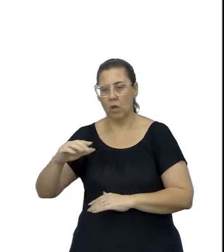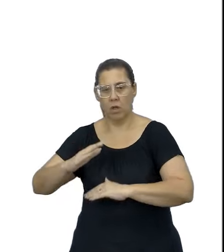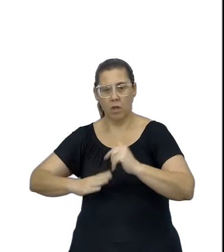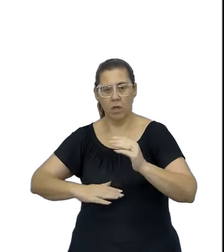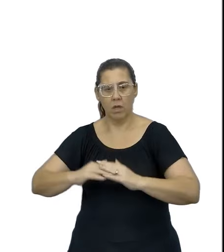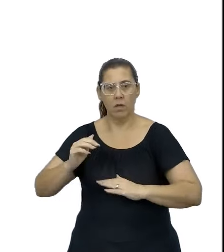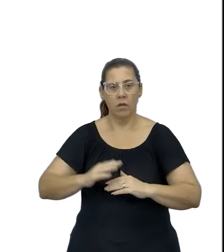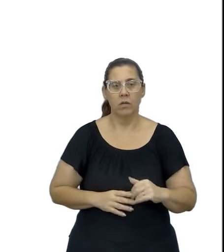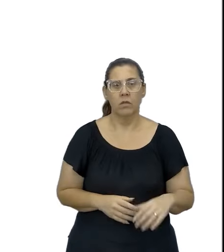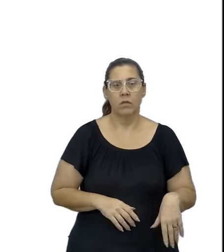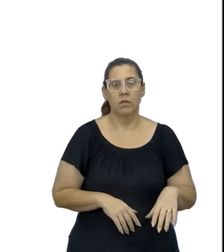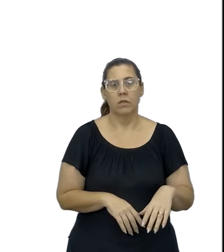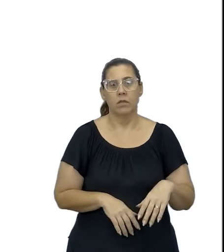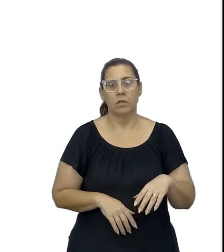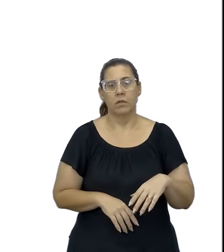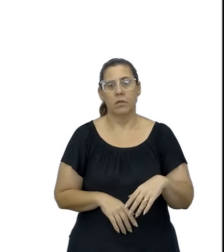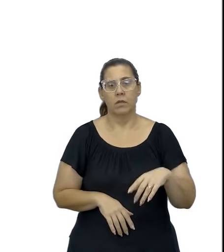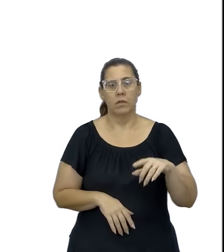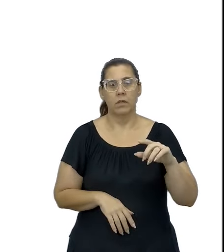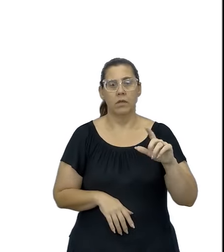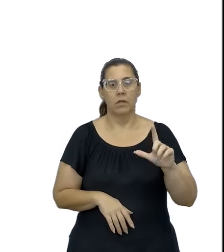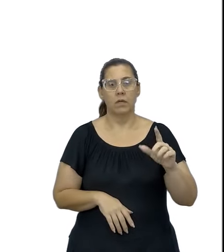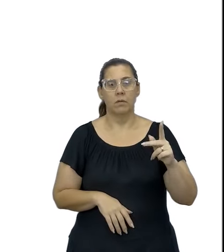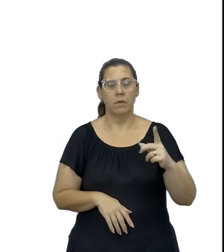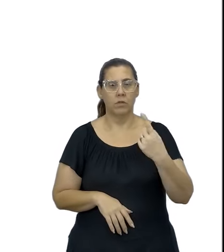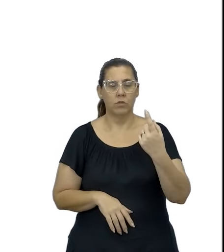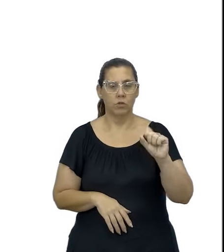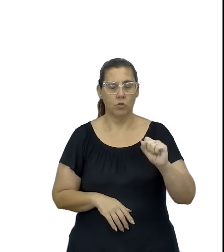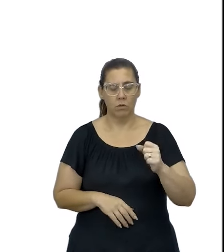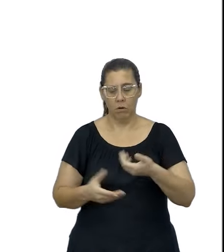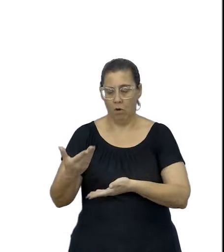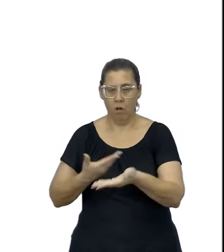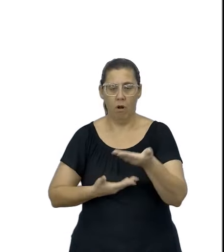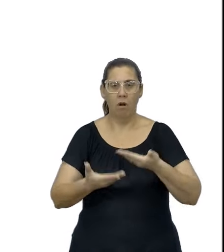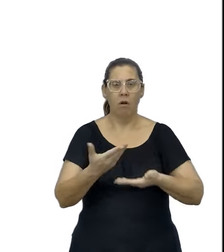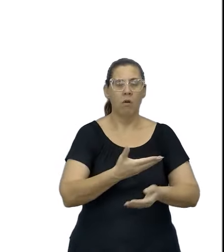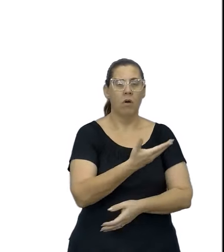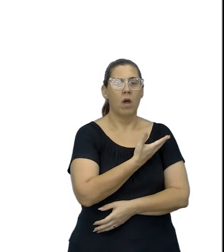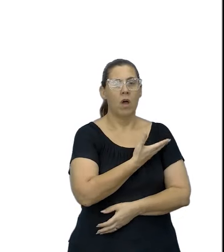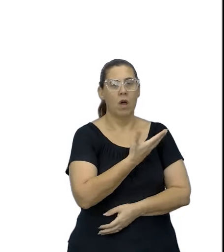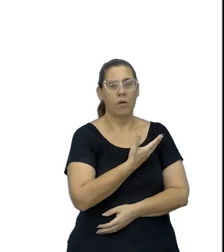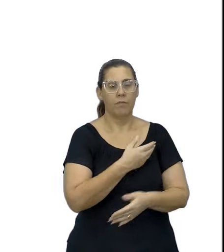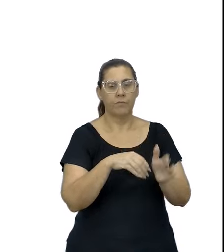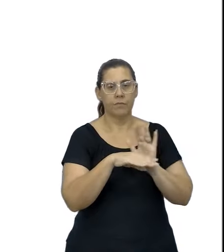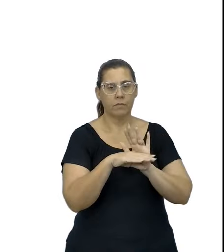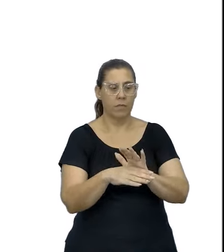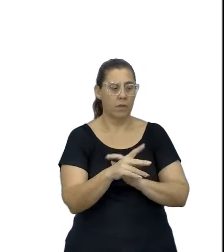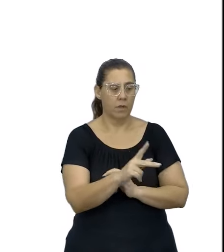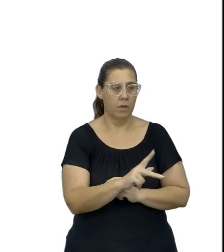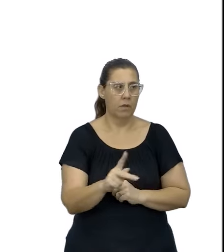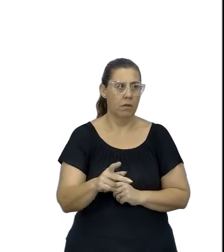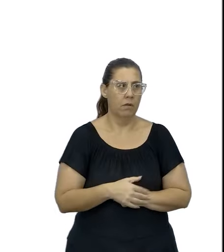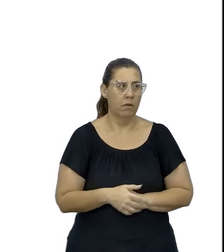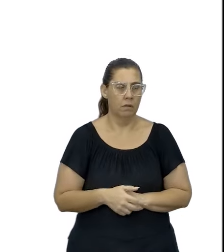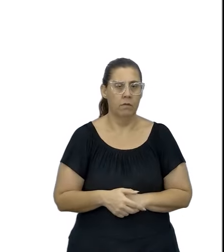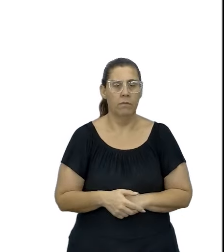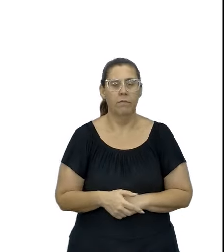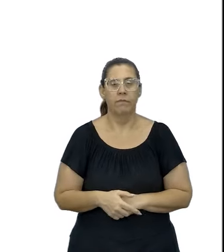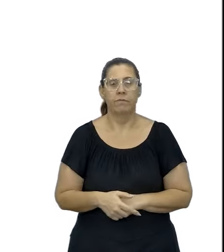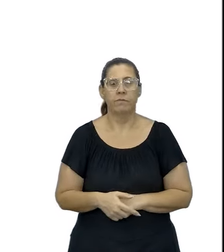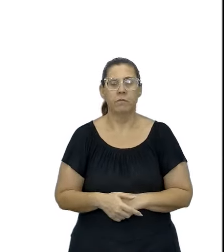a LP 18, que é produzir em colaboração com os colegas e com a ajuda do professor,